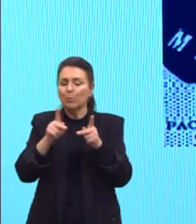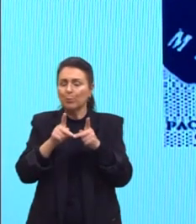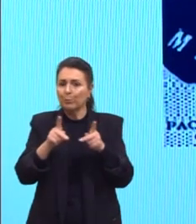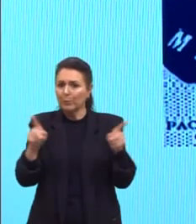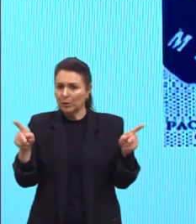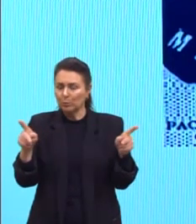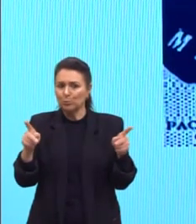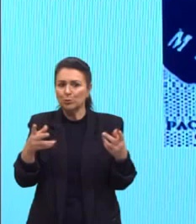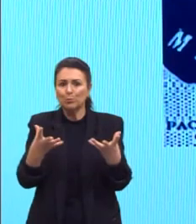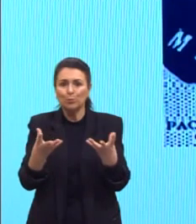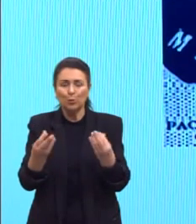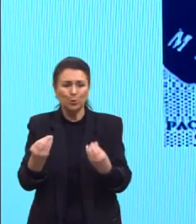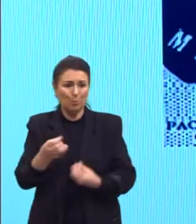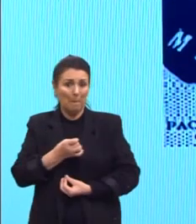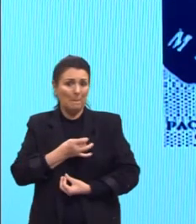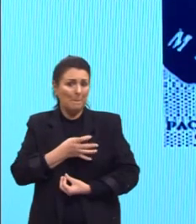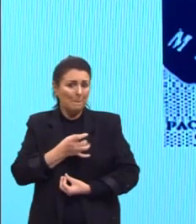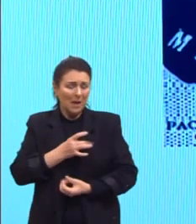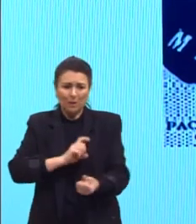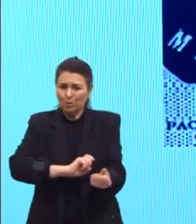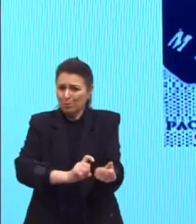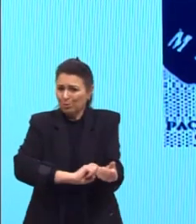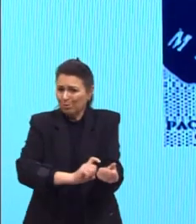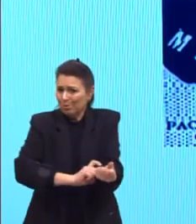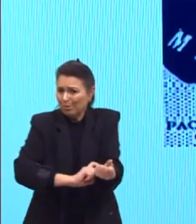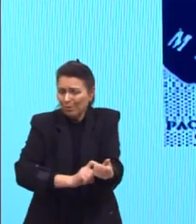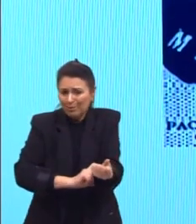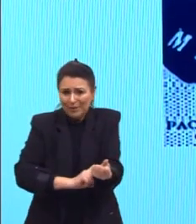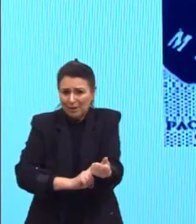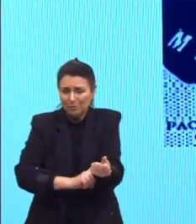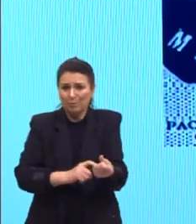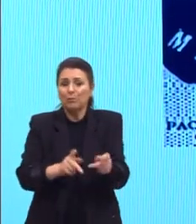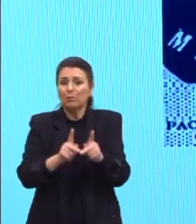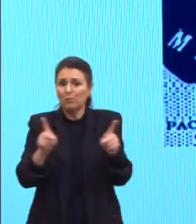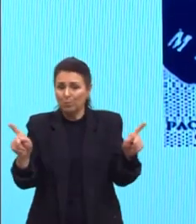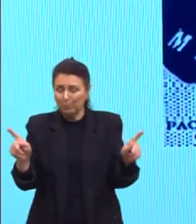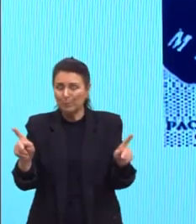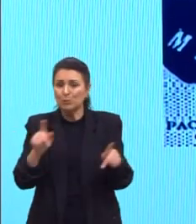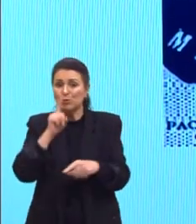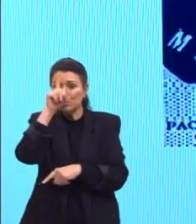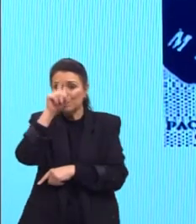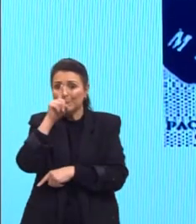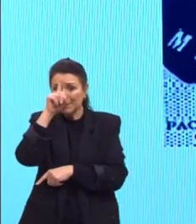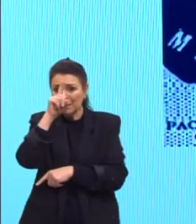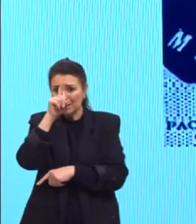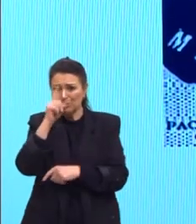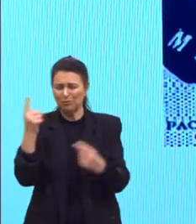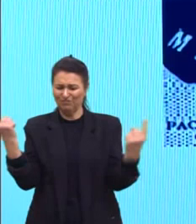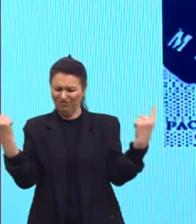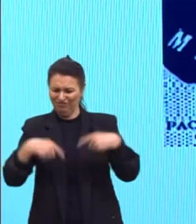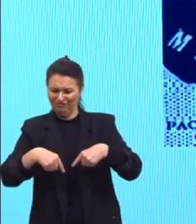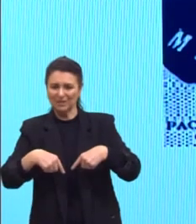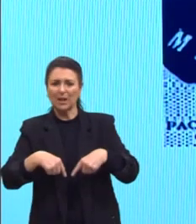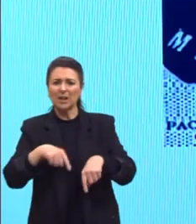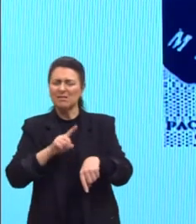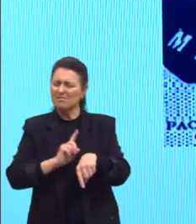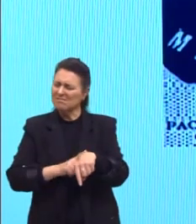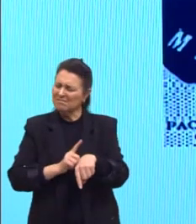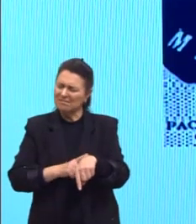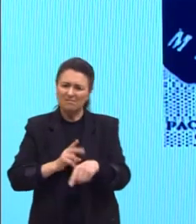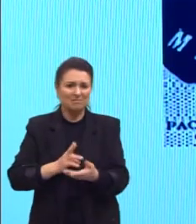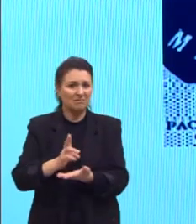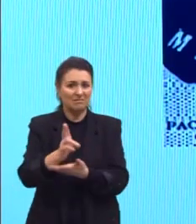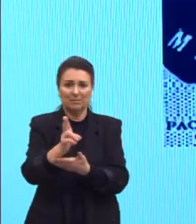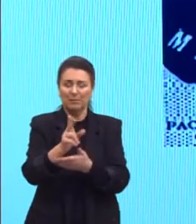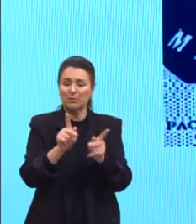período em muito tenso que nós tivemos é o período mais tenso propriamente dito na Guerra Fria